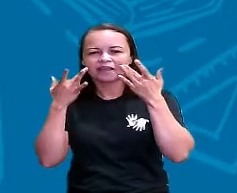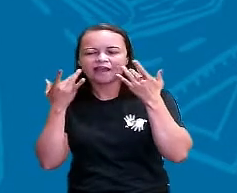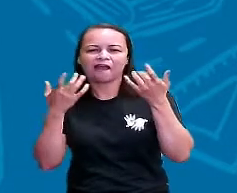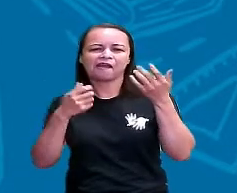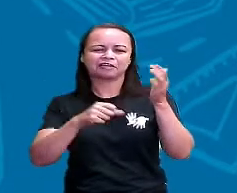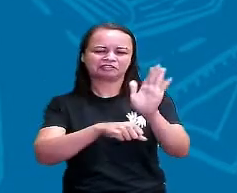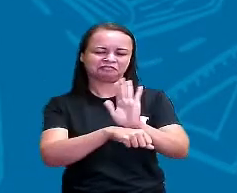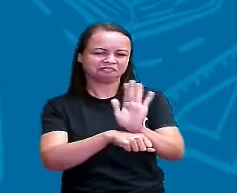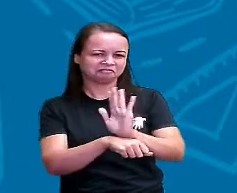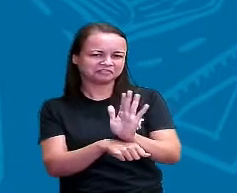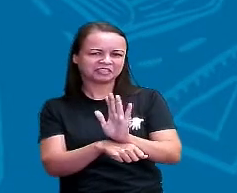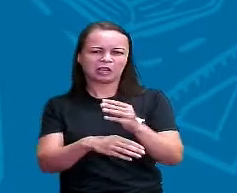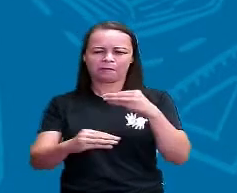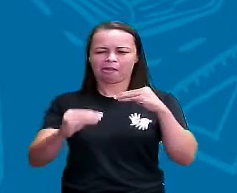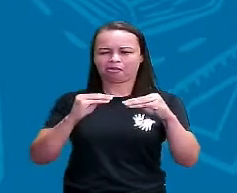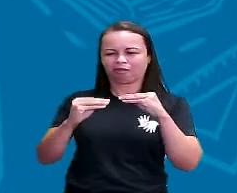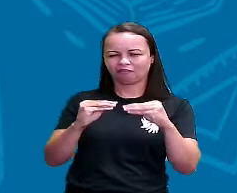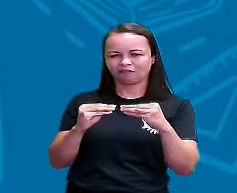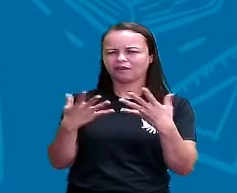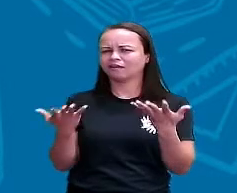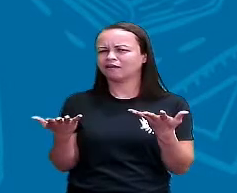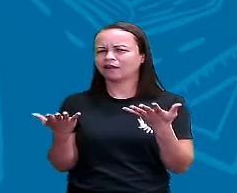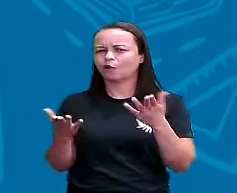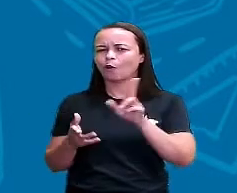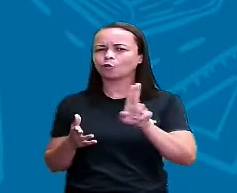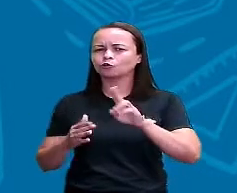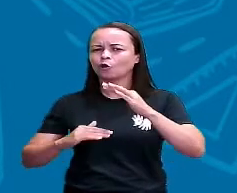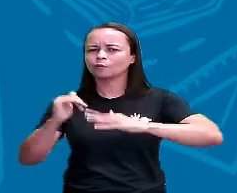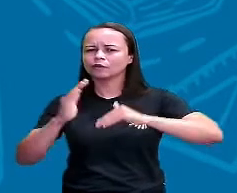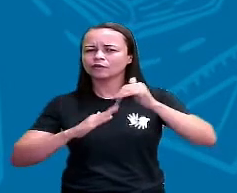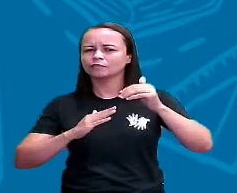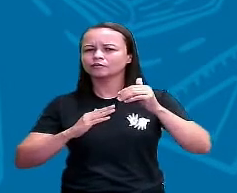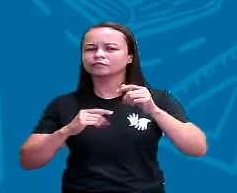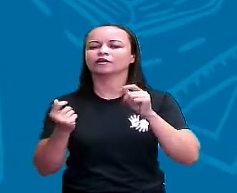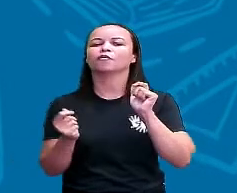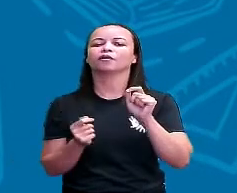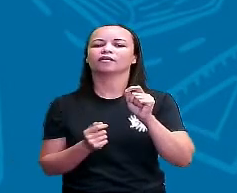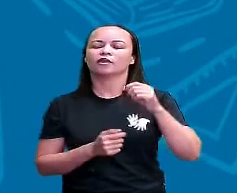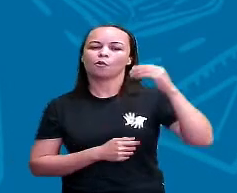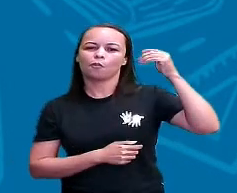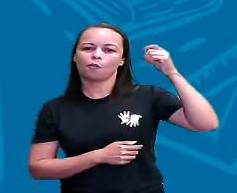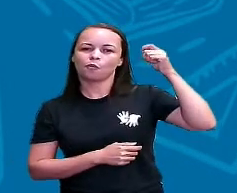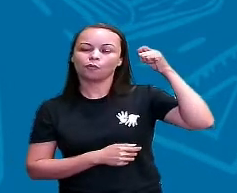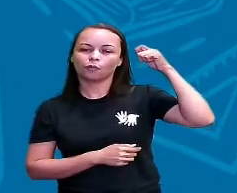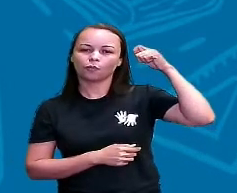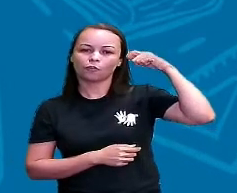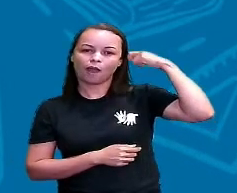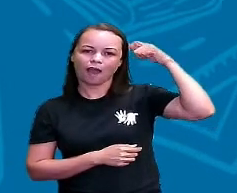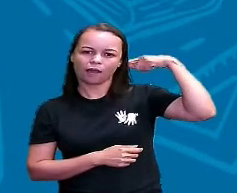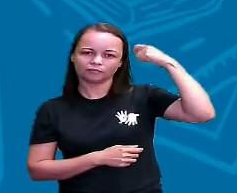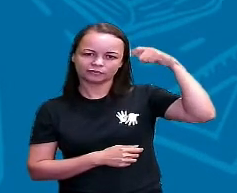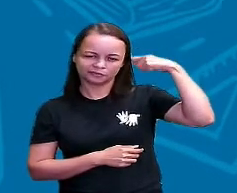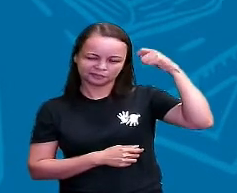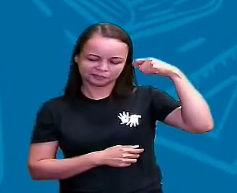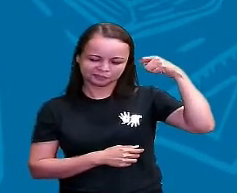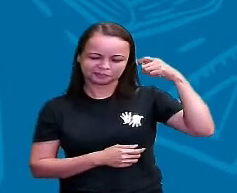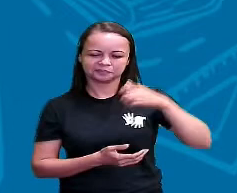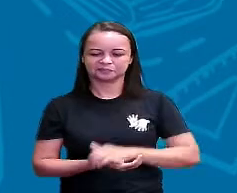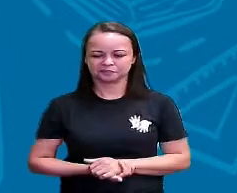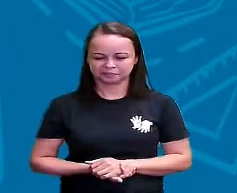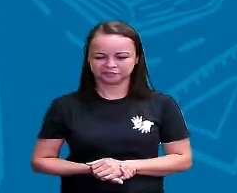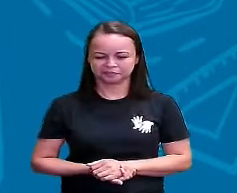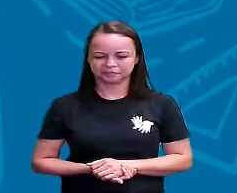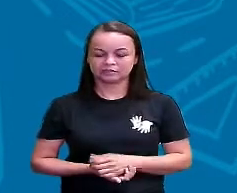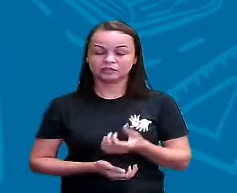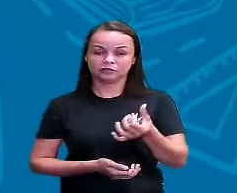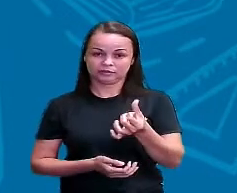como é o nome dessa profissão? É o ator, certo? No 6, recolhe